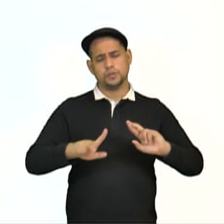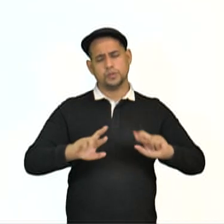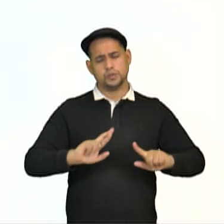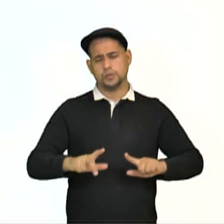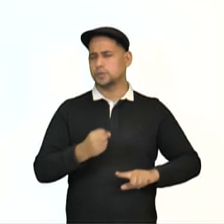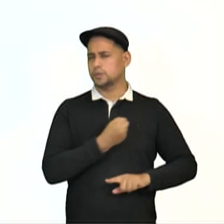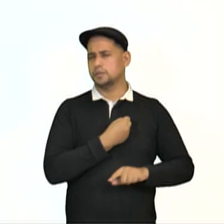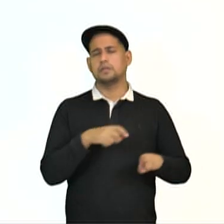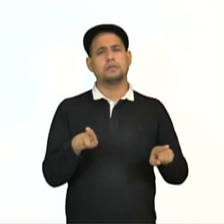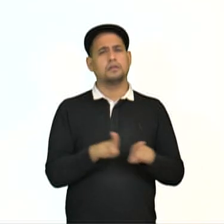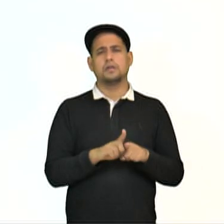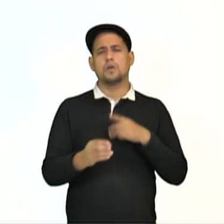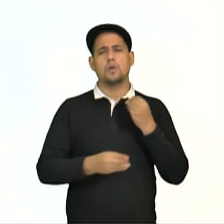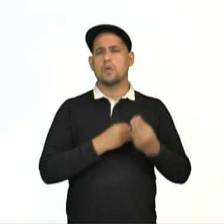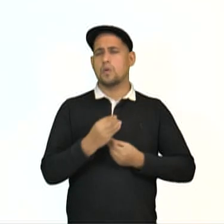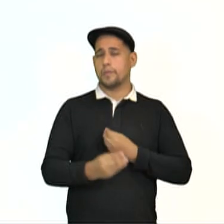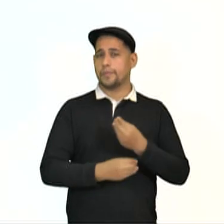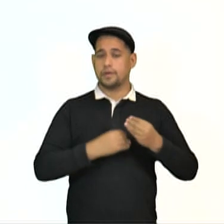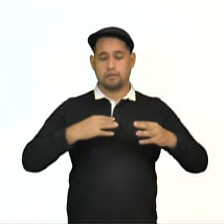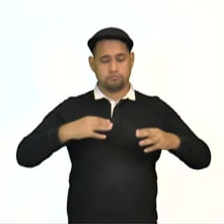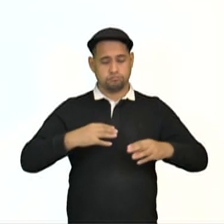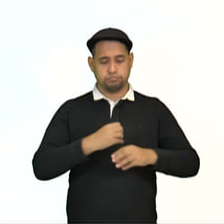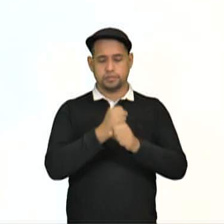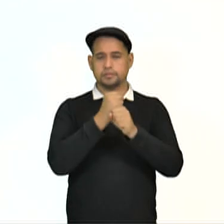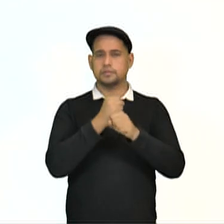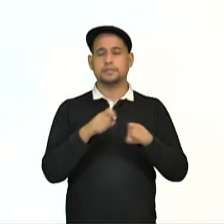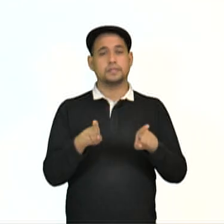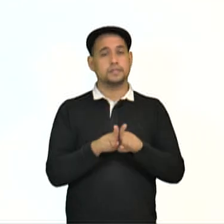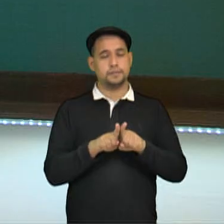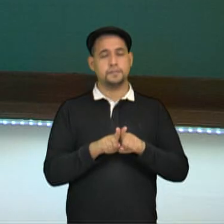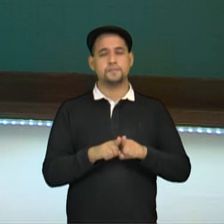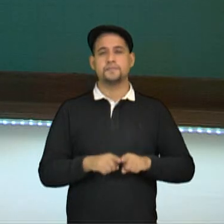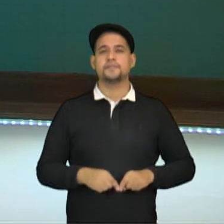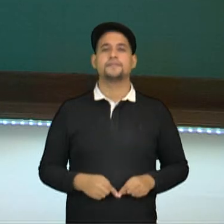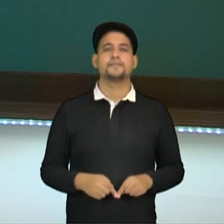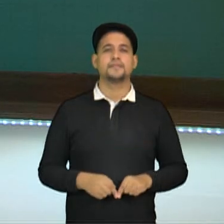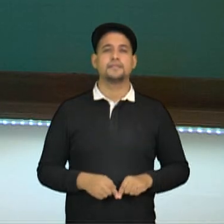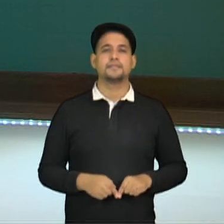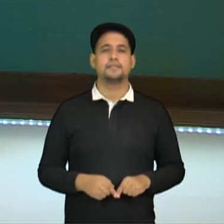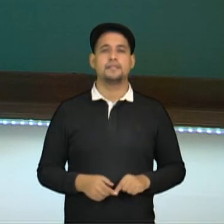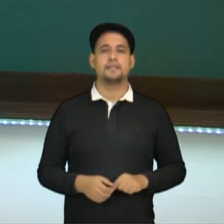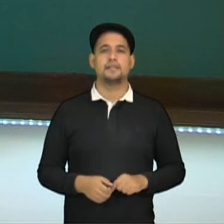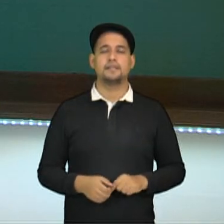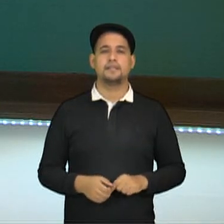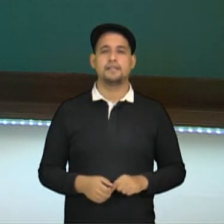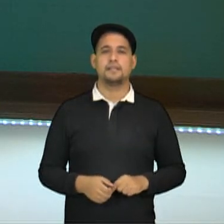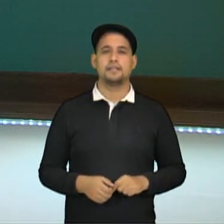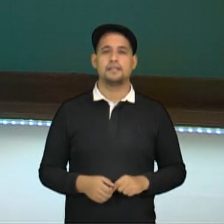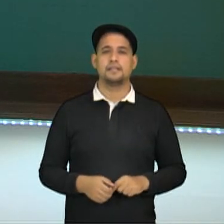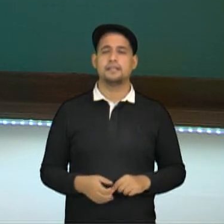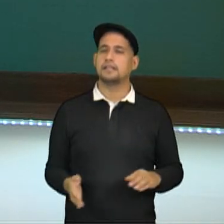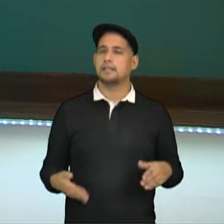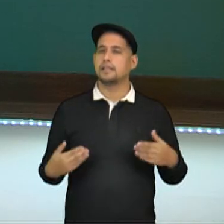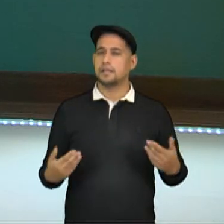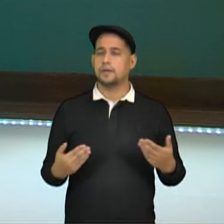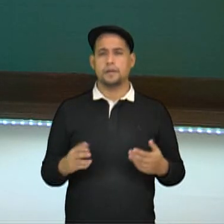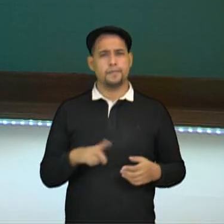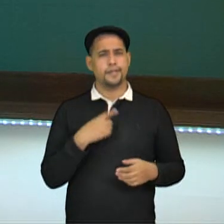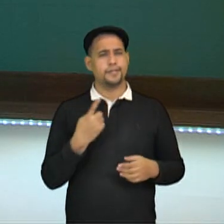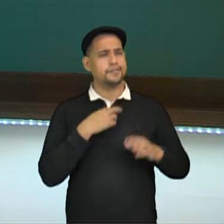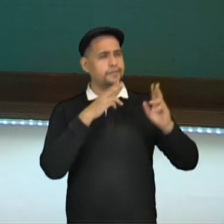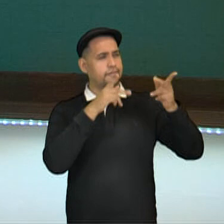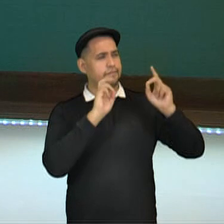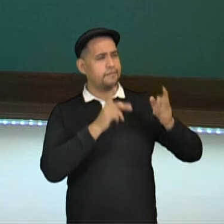também obtidos através da multiplicação e soma, né? Então, para que a gente